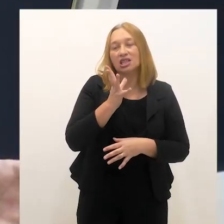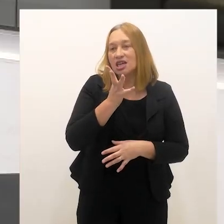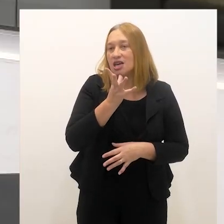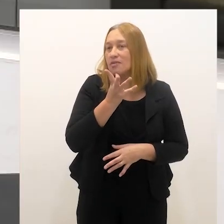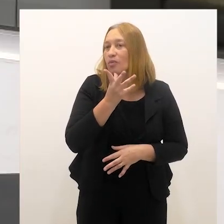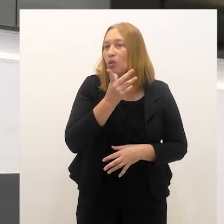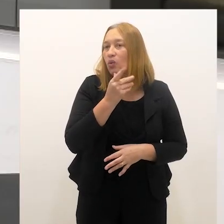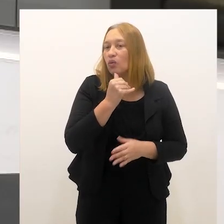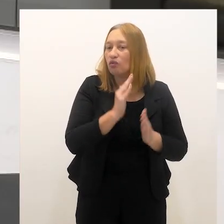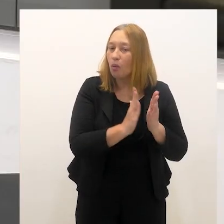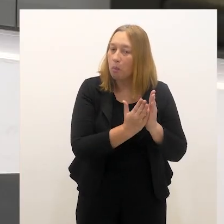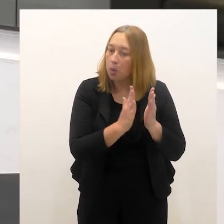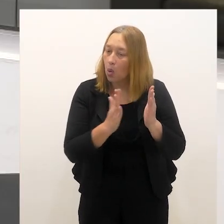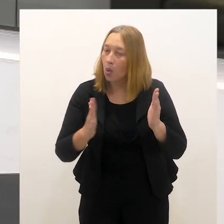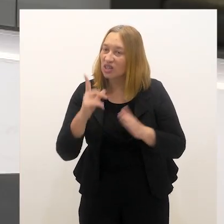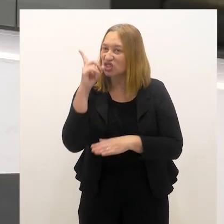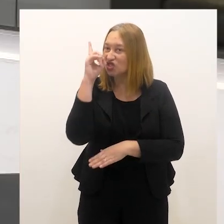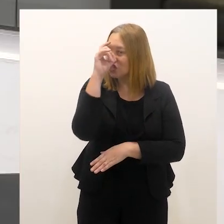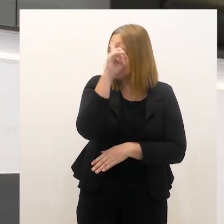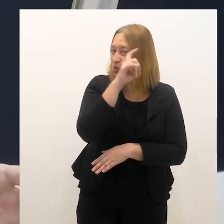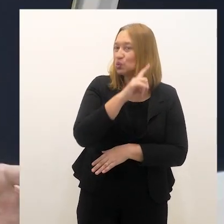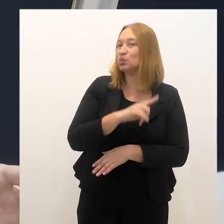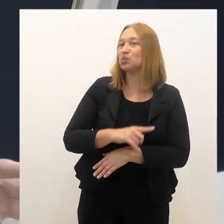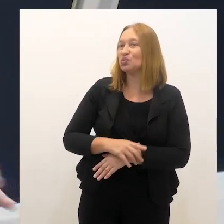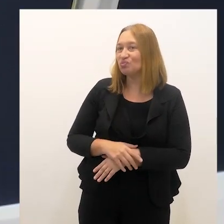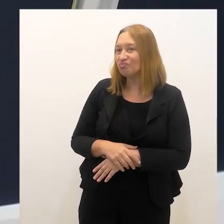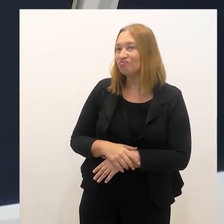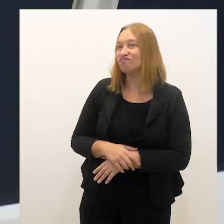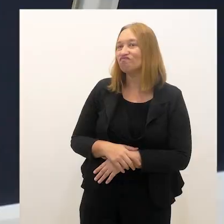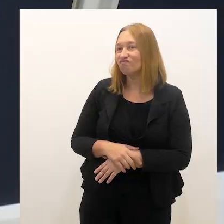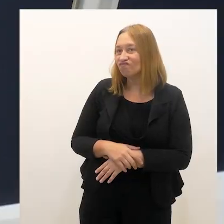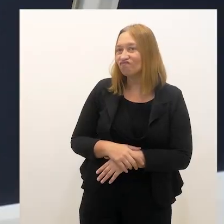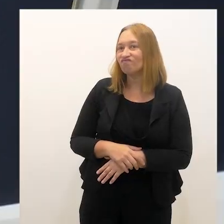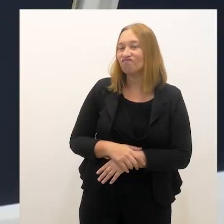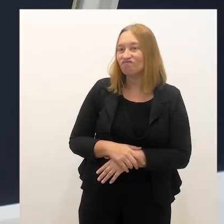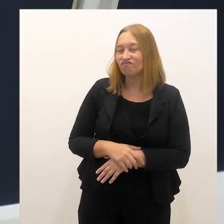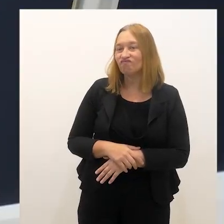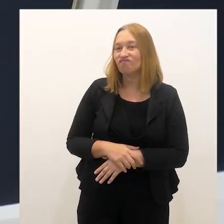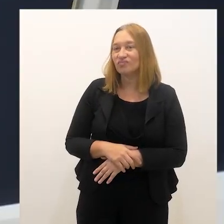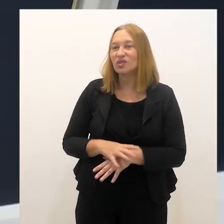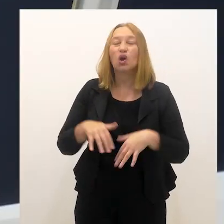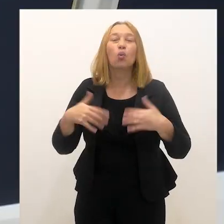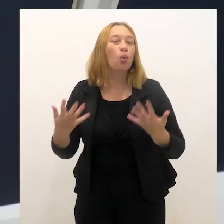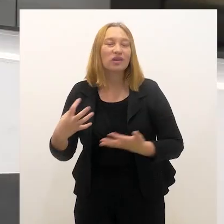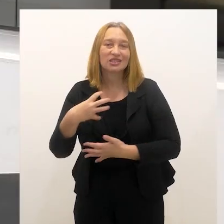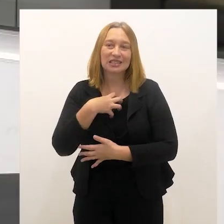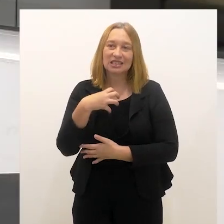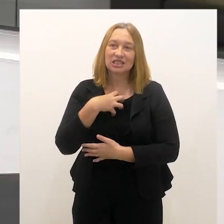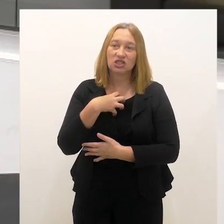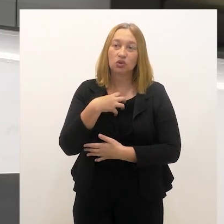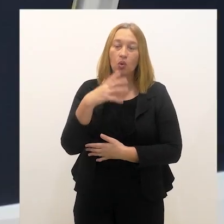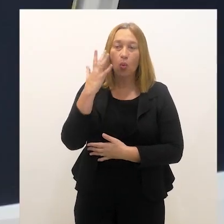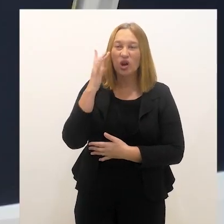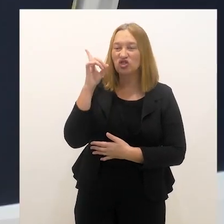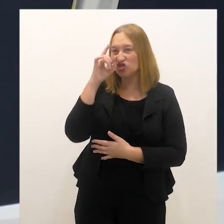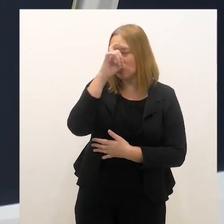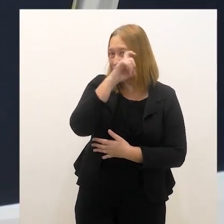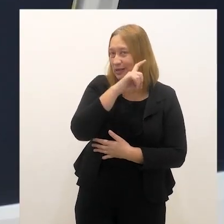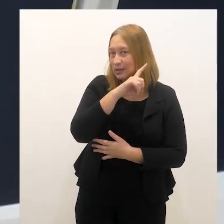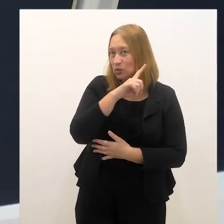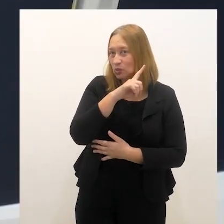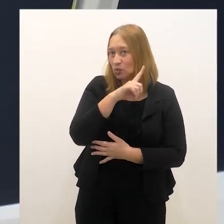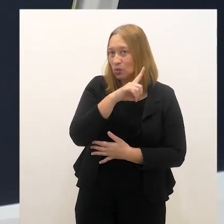um processo... Foi um processo. Difícil? Difícil. Em que sentido? Eu acho